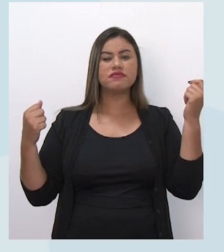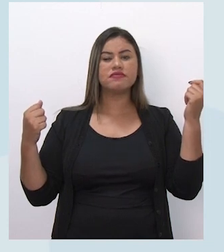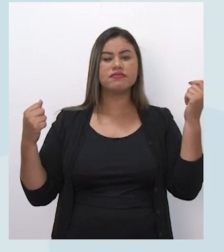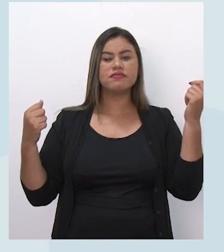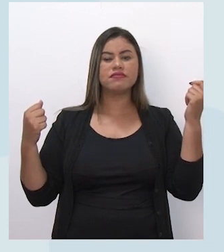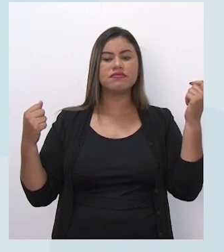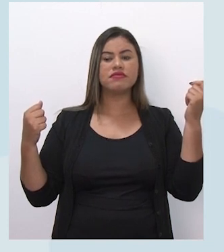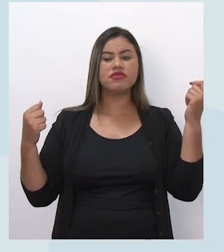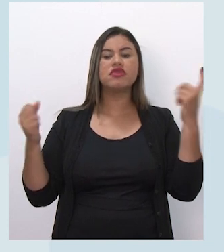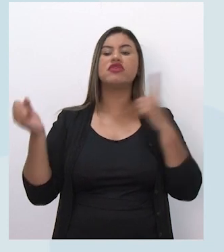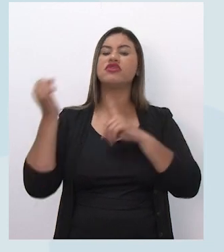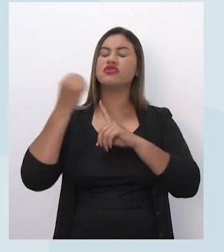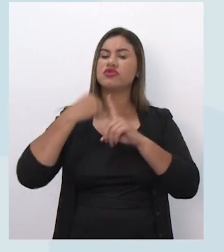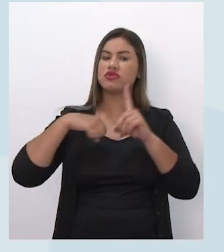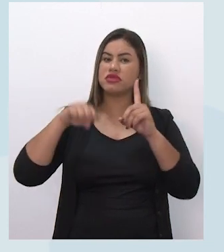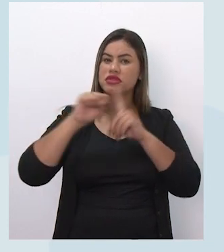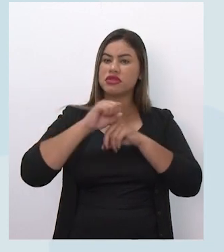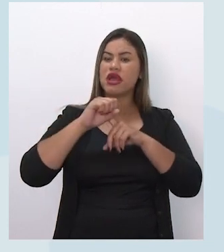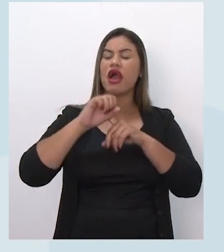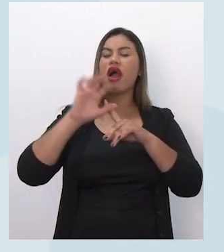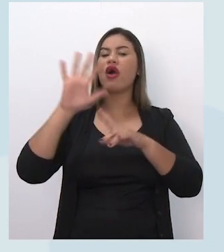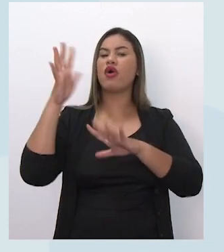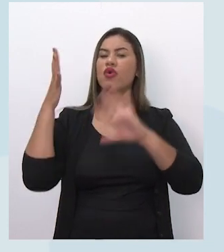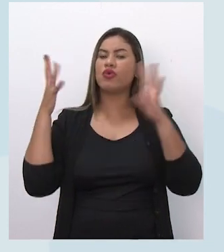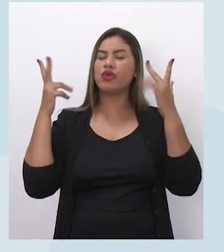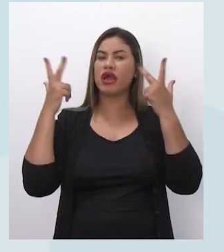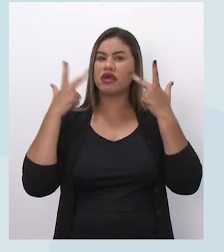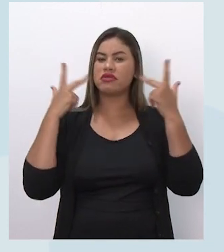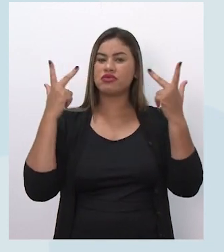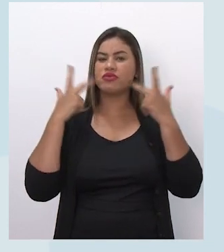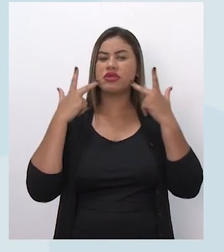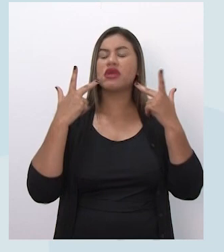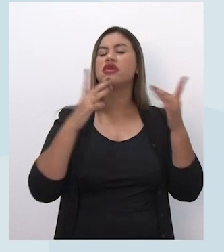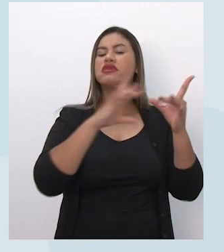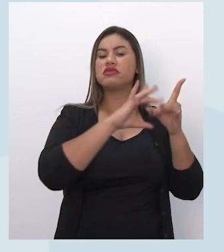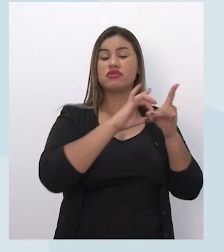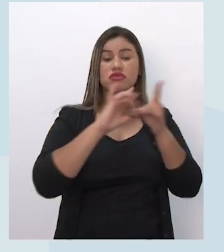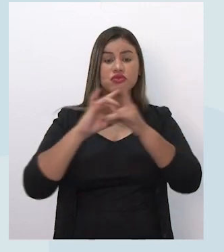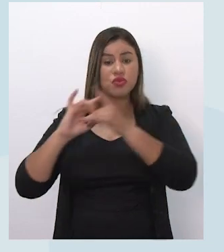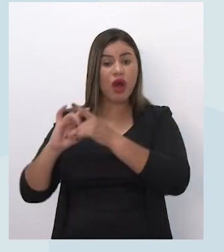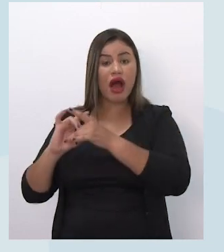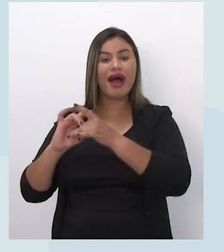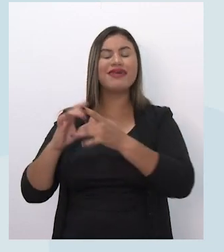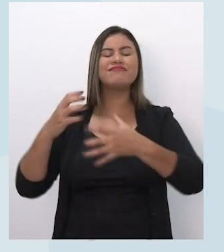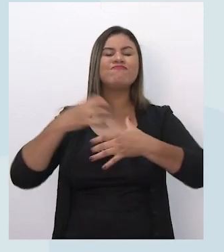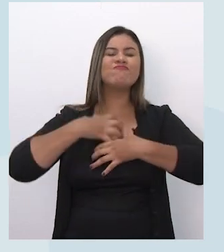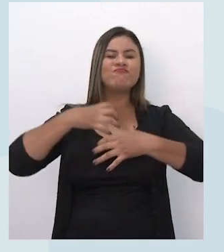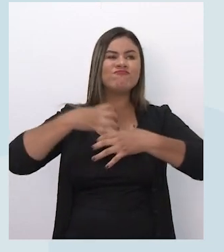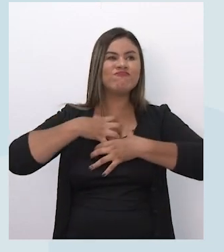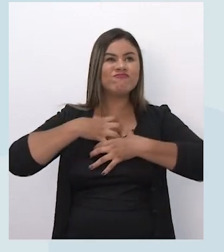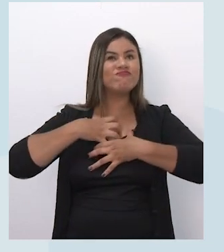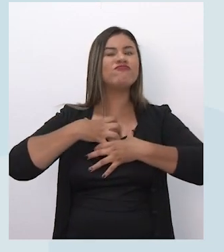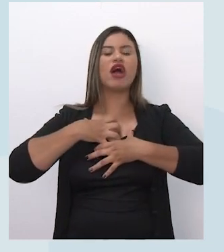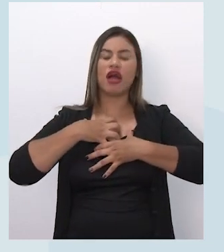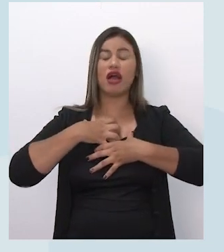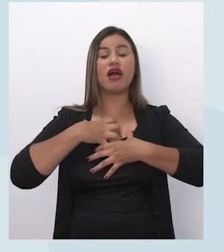A sociedade e a natureza de maneira contextualizada e significativa. E que a gente pode pensar o